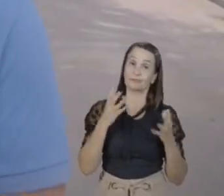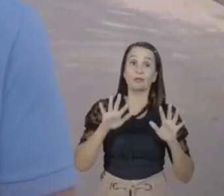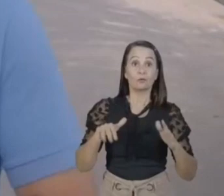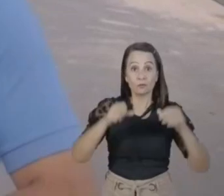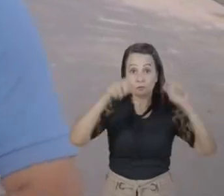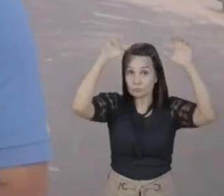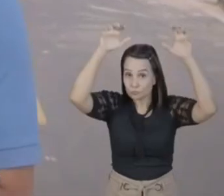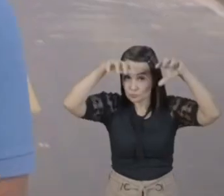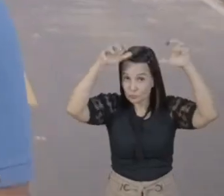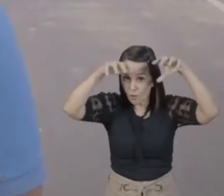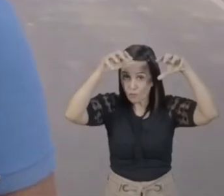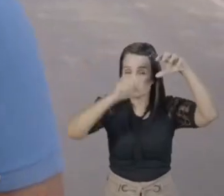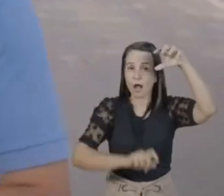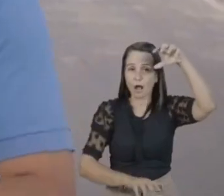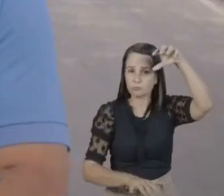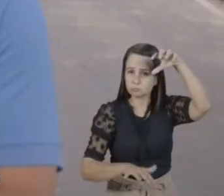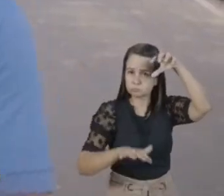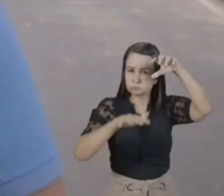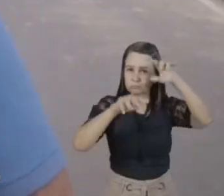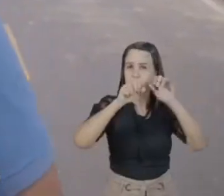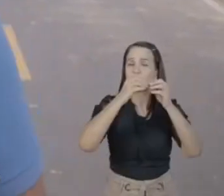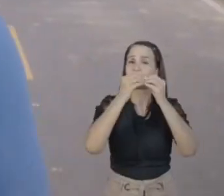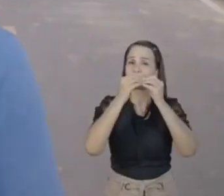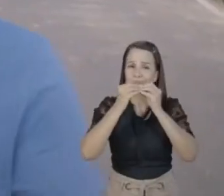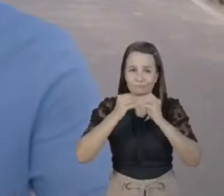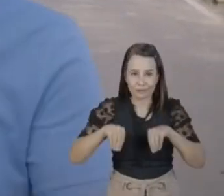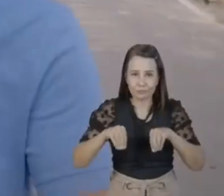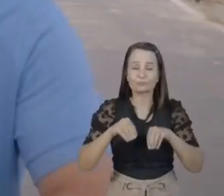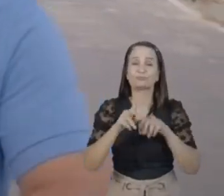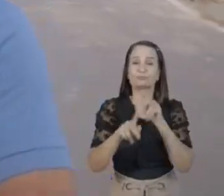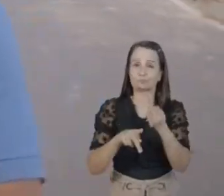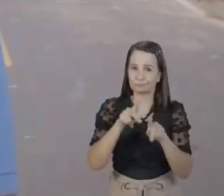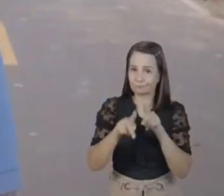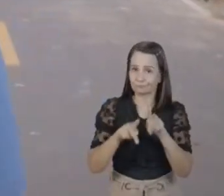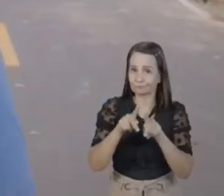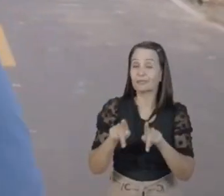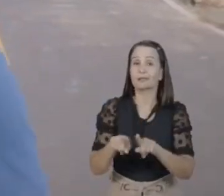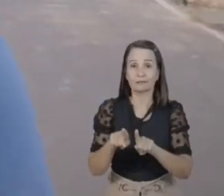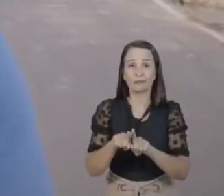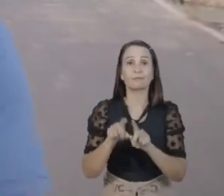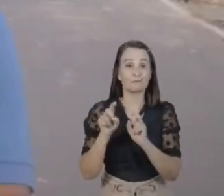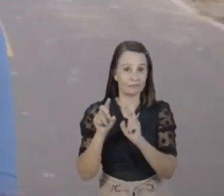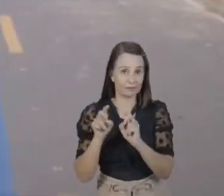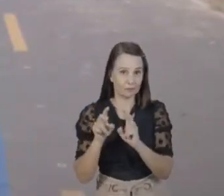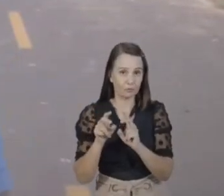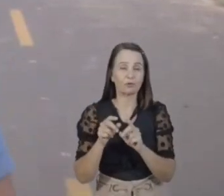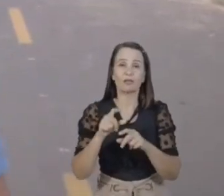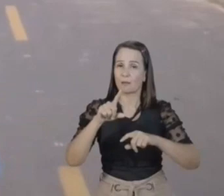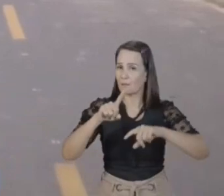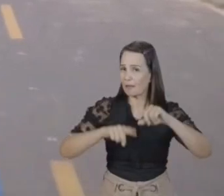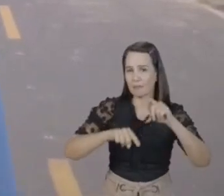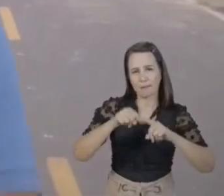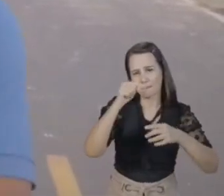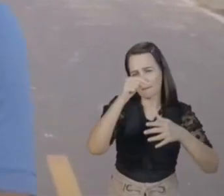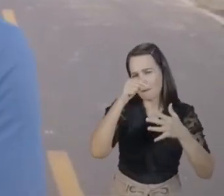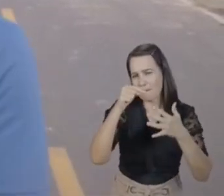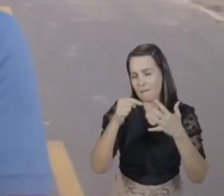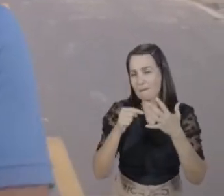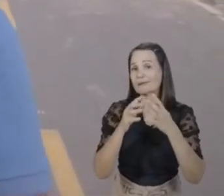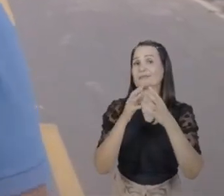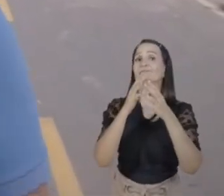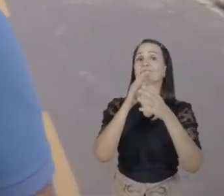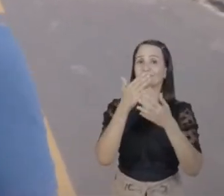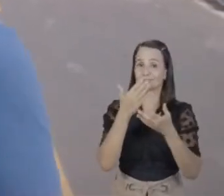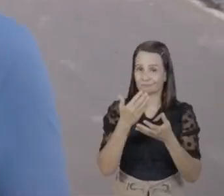a parte dela. Quando chove, o conjunto alaga, trazendo prejuízo para os moradores e comerciantes, estragando